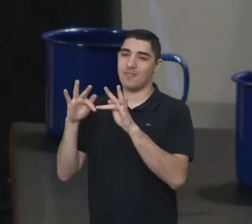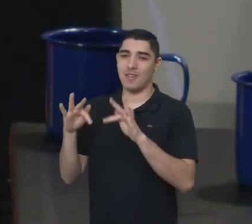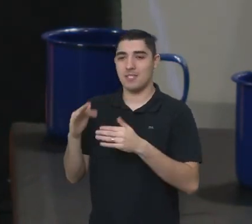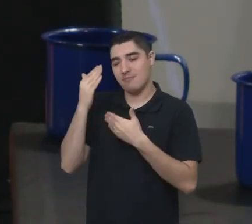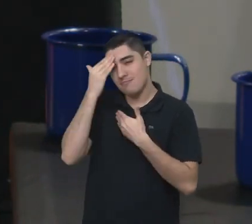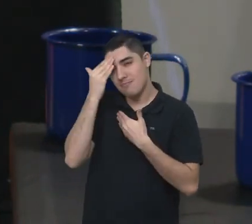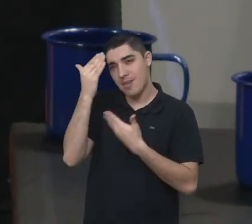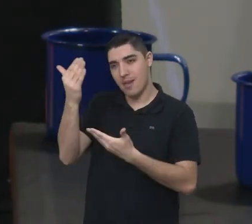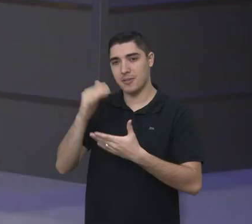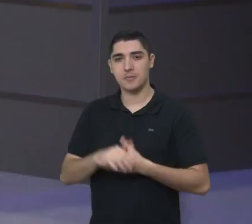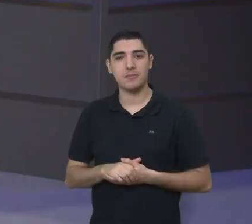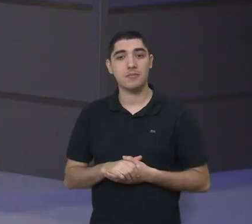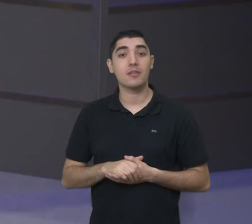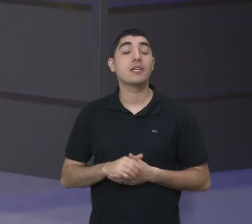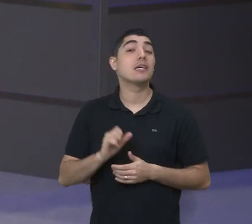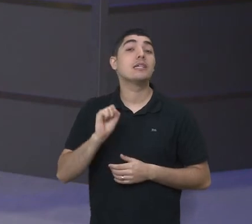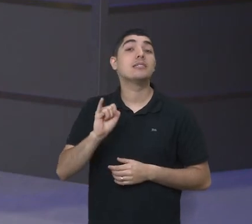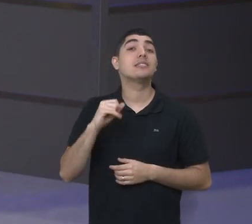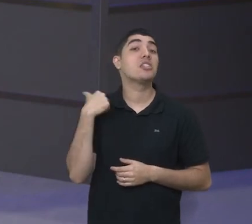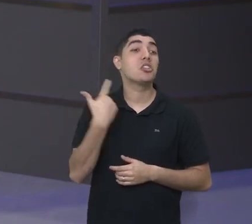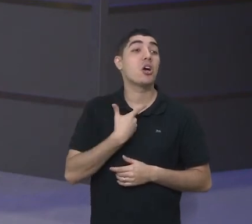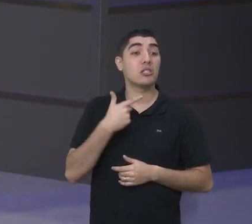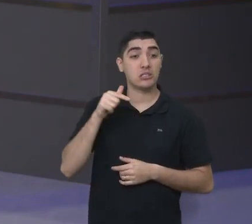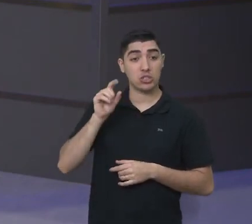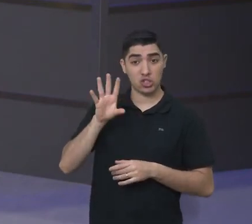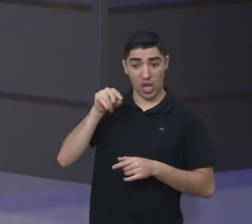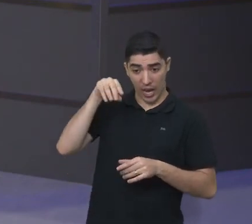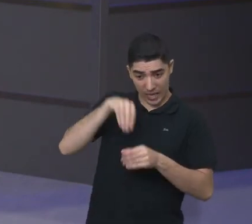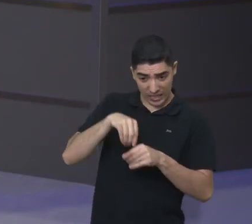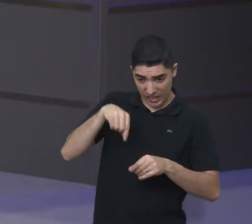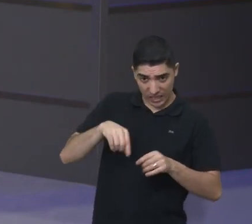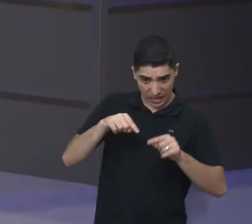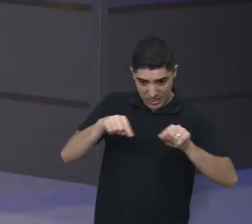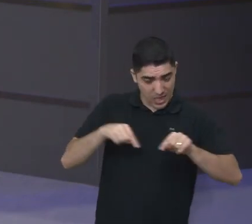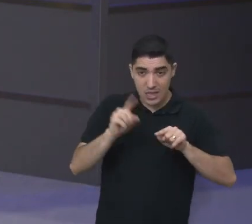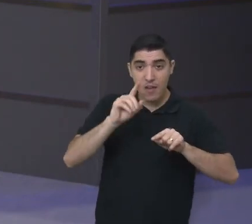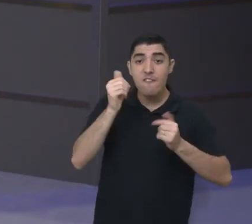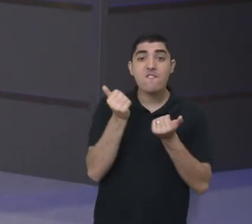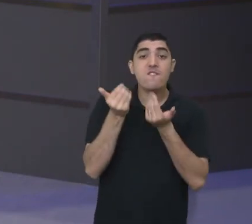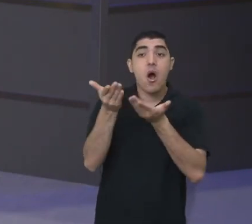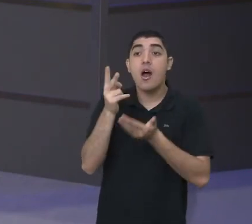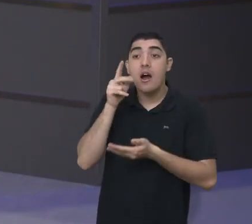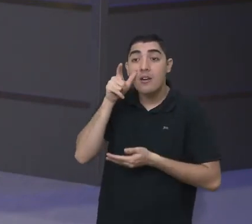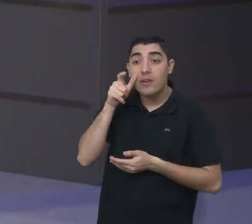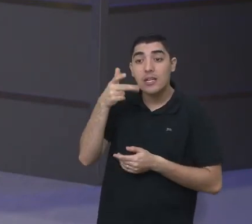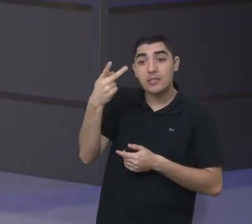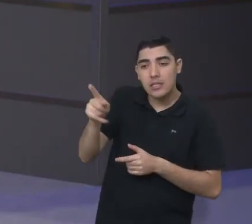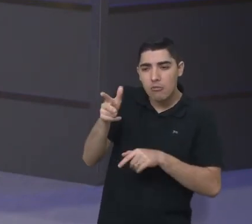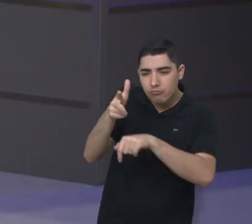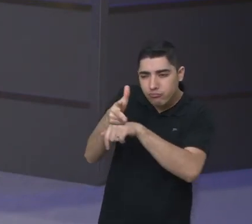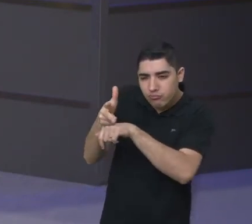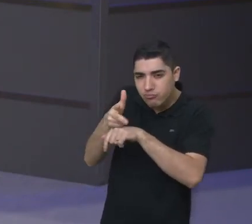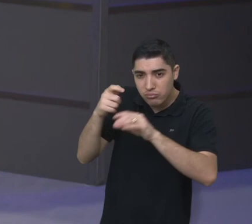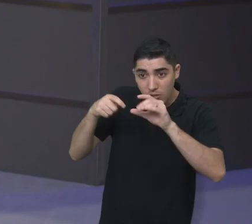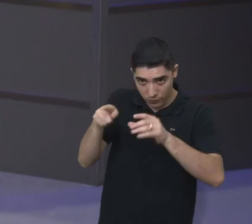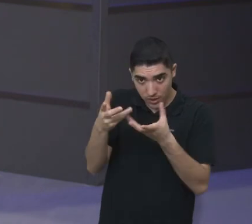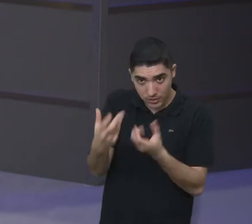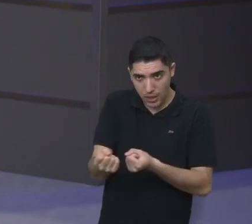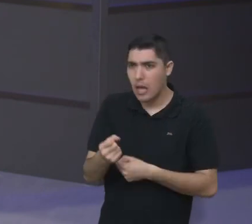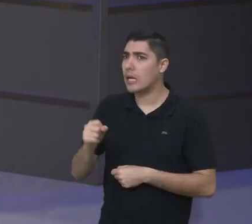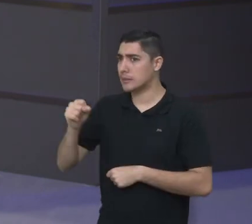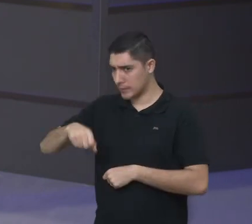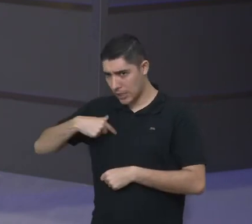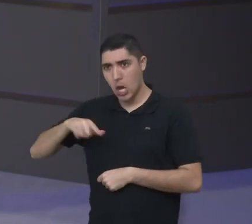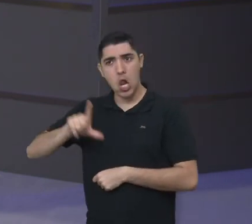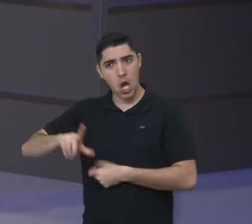queria agradecer. E o que você acha da gente gravar fora daqui? Ir lá ver seu processo de criação e tal, você Nossa, topa? eu topo muito, ou não? sim.